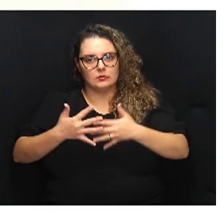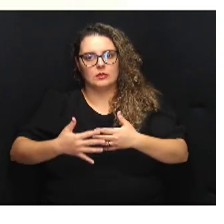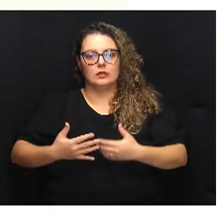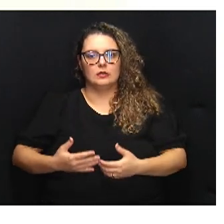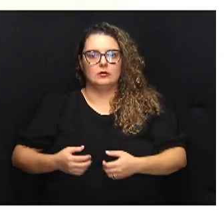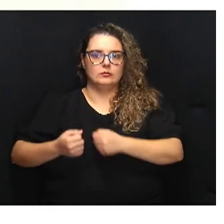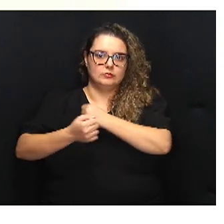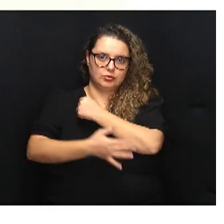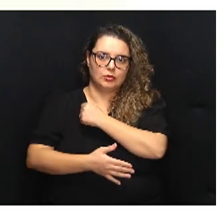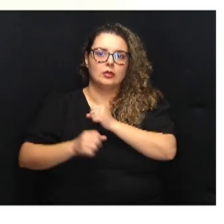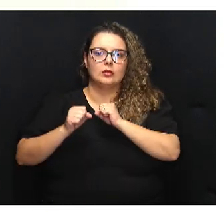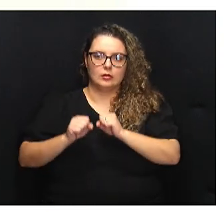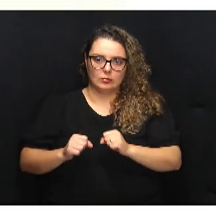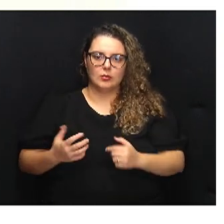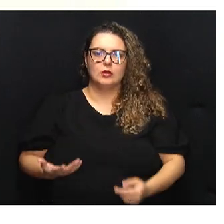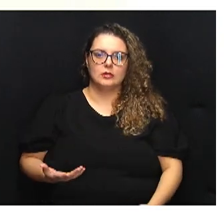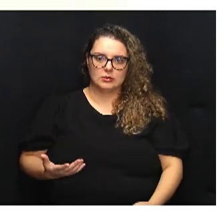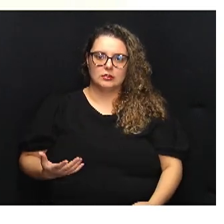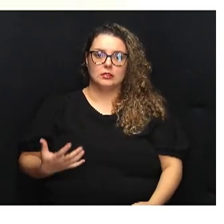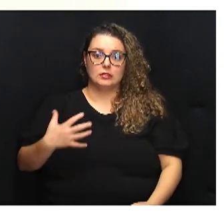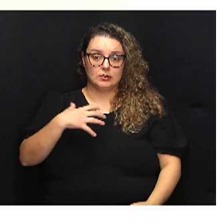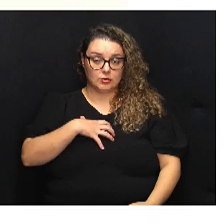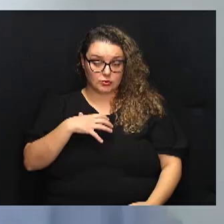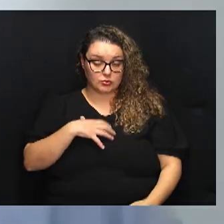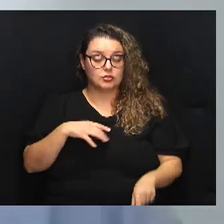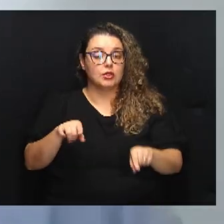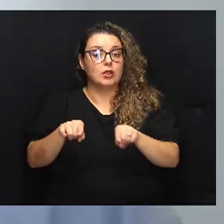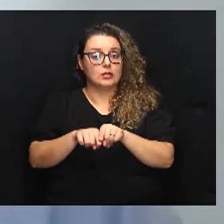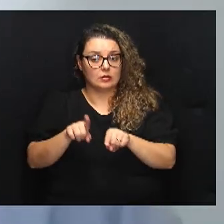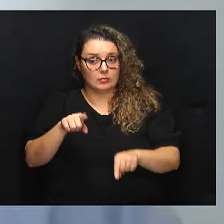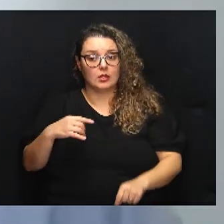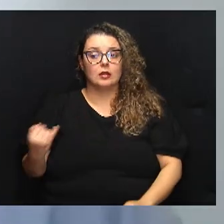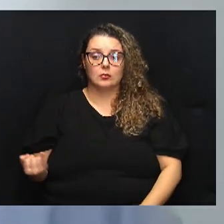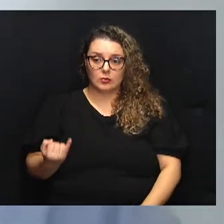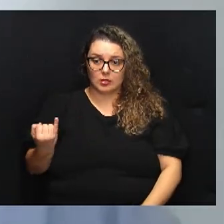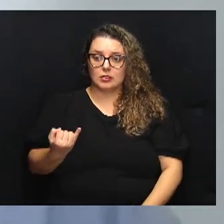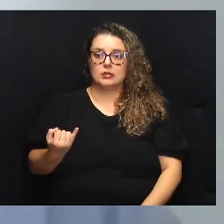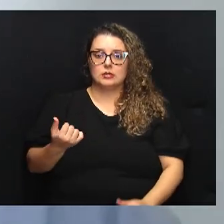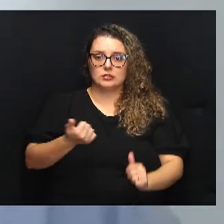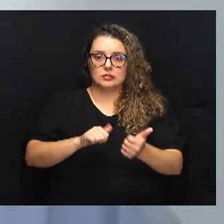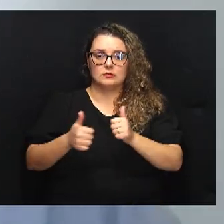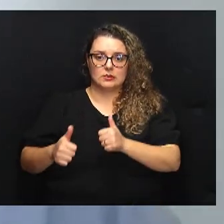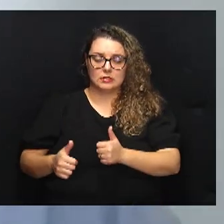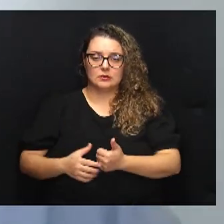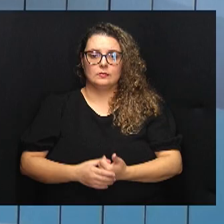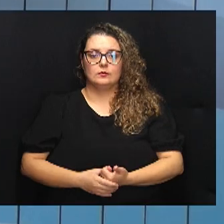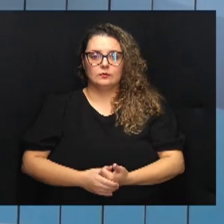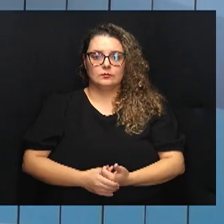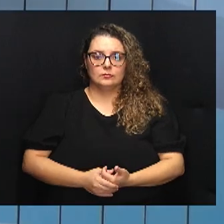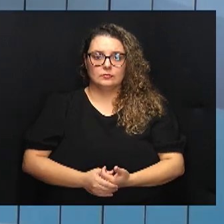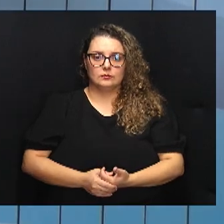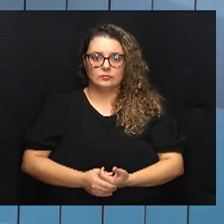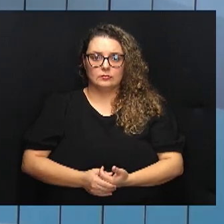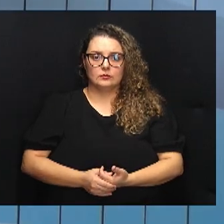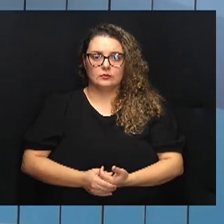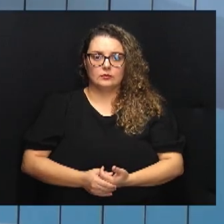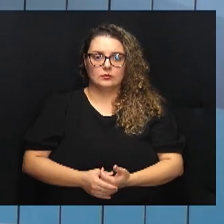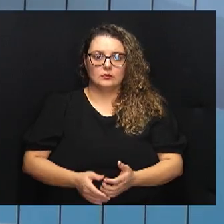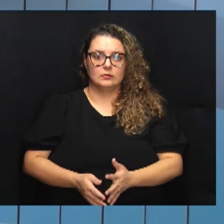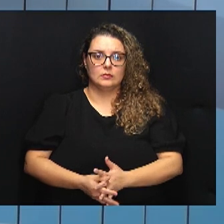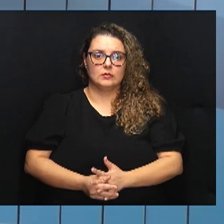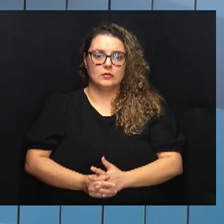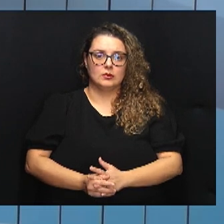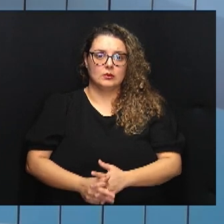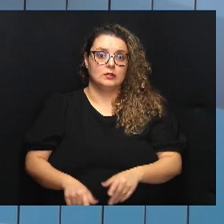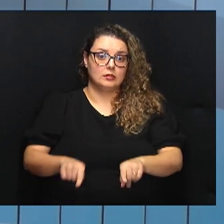isso pode ser um tumor. Então, o formato também é muito importante nessa avaliação. Até tomando como exemplo mesmo,